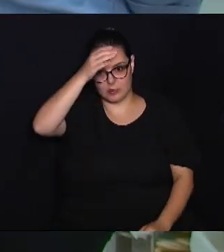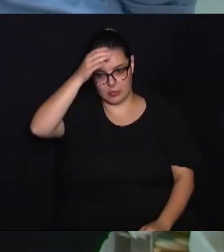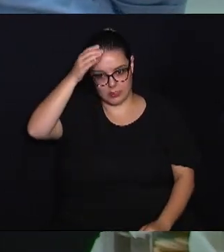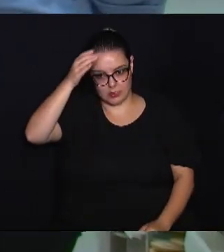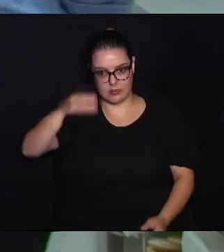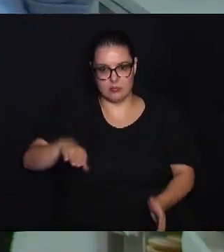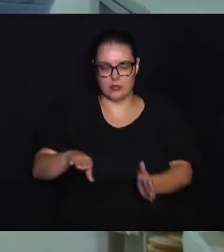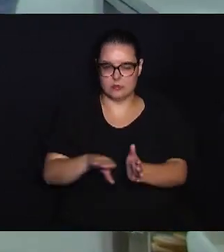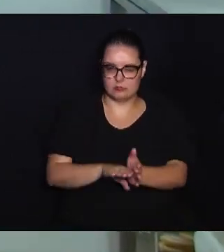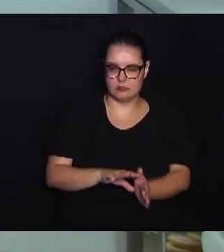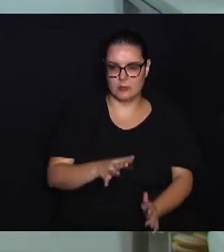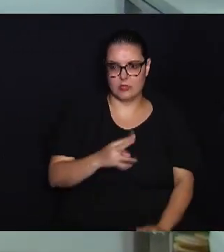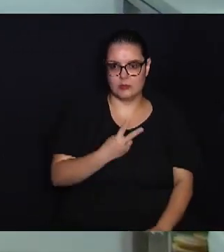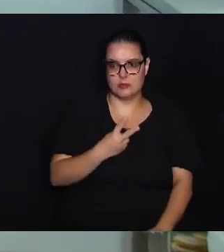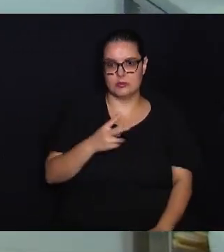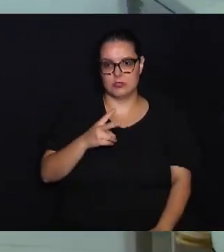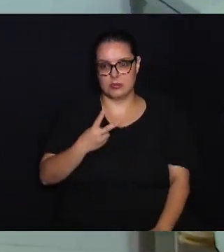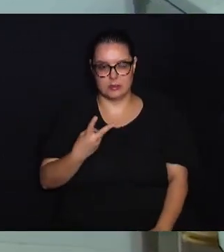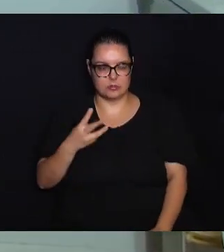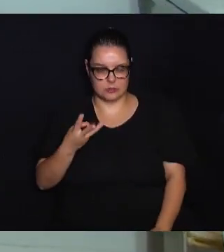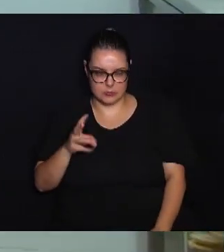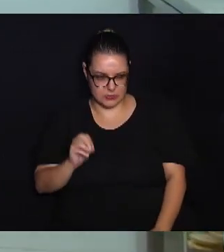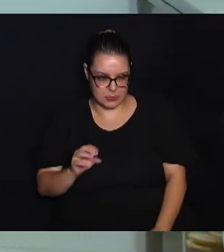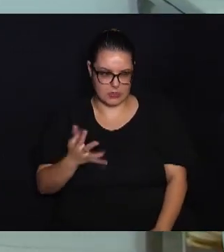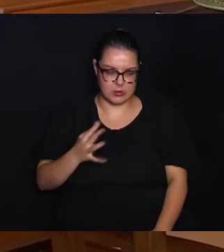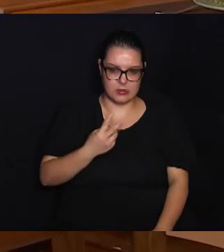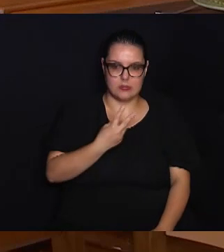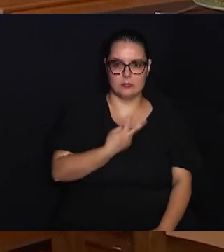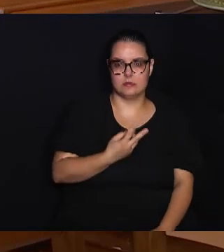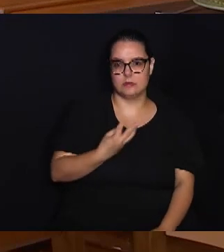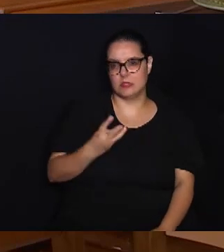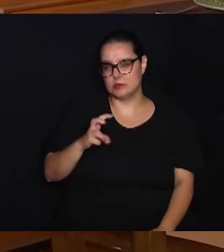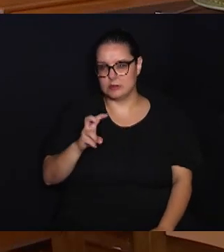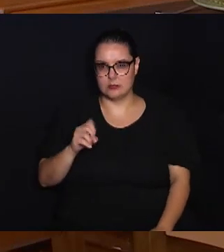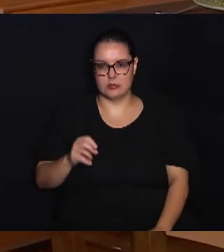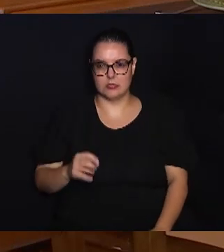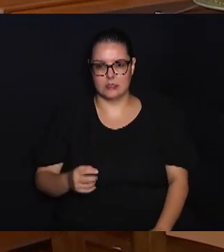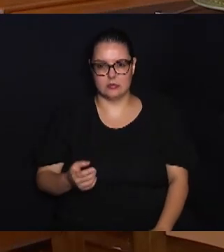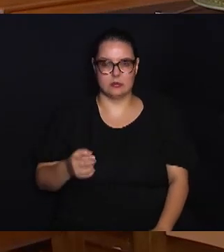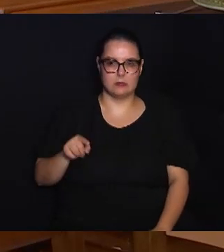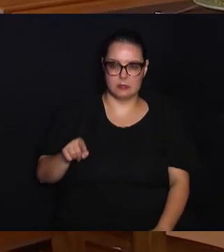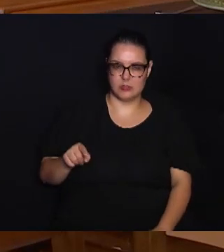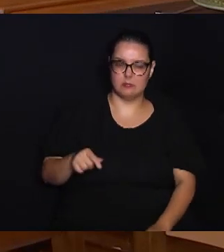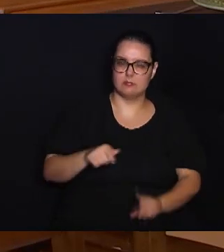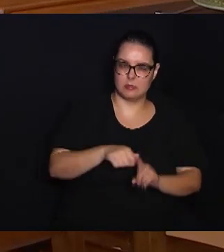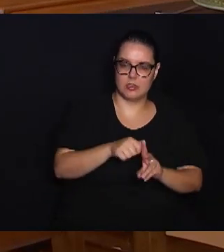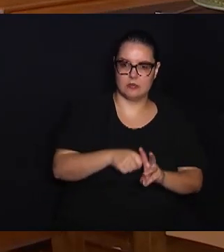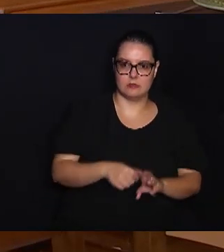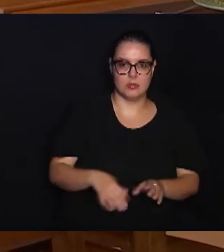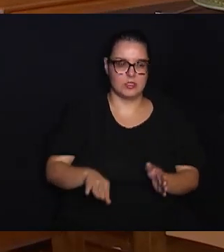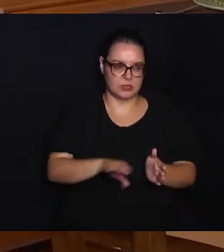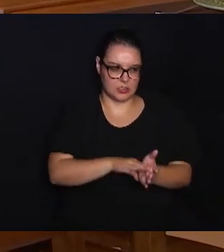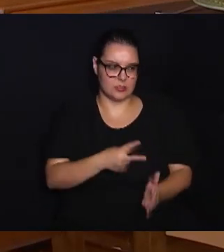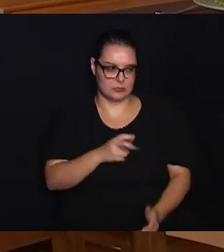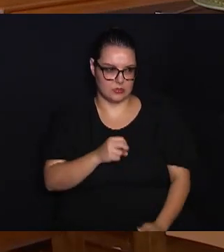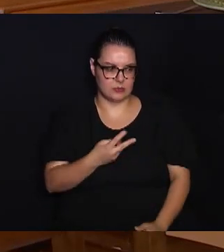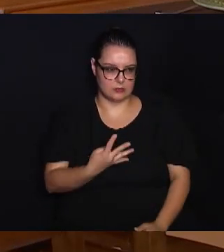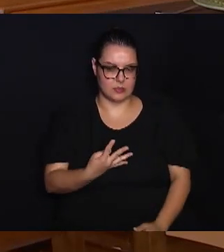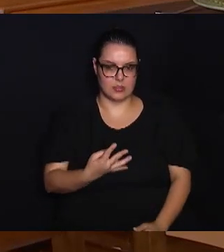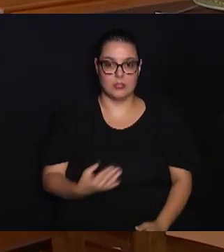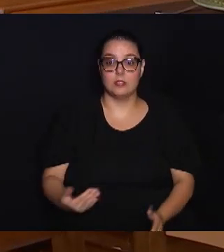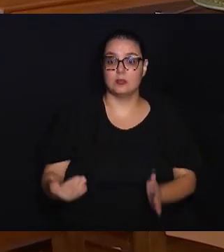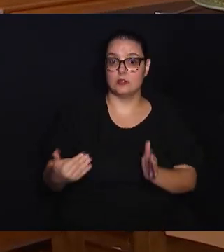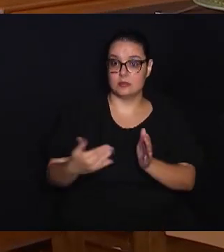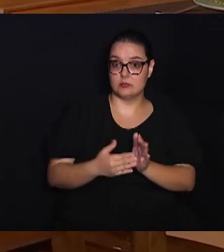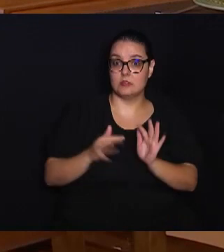tem uma clientela pra gente chegar aí nos seus 230 250.000 mensais chega ainda em 2024 Olha eu